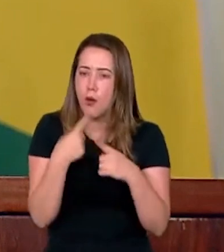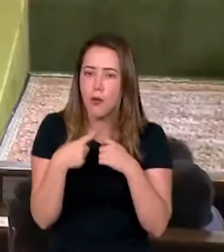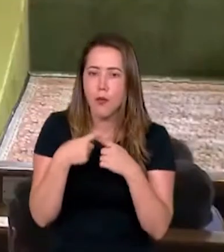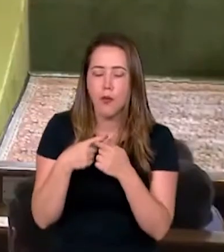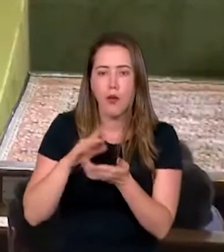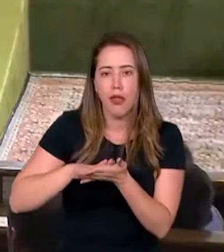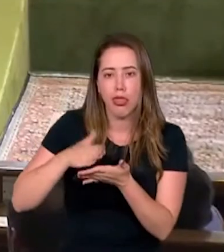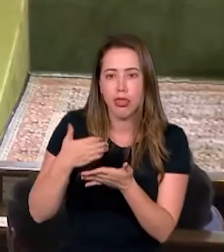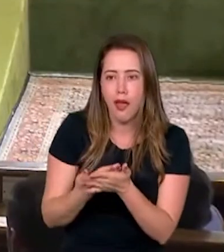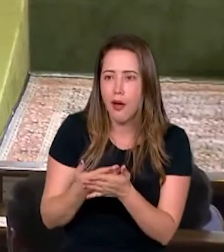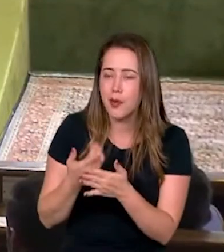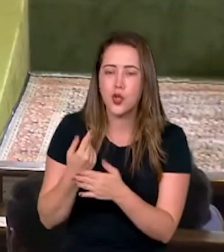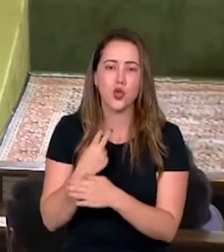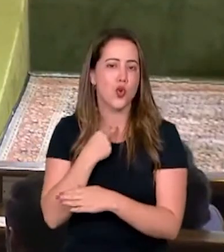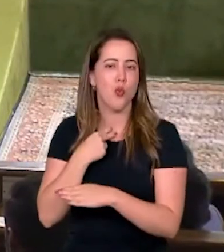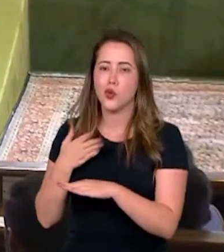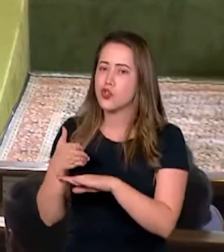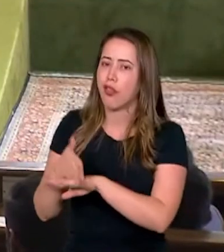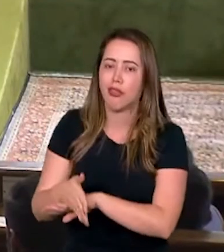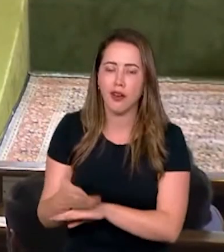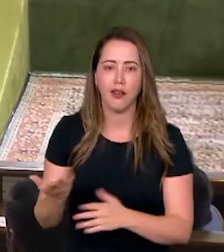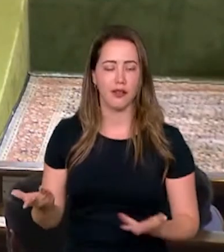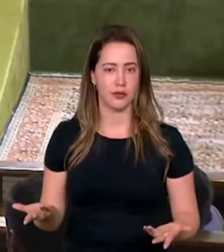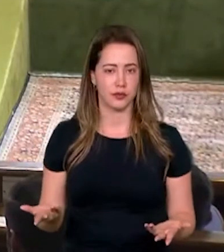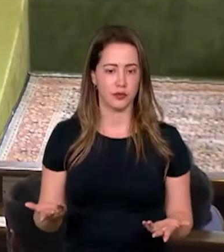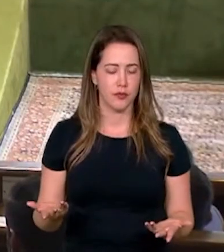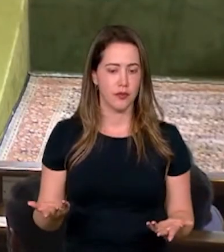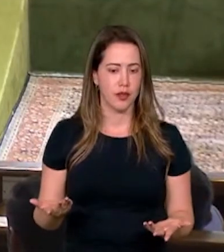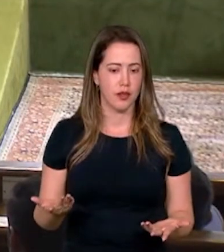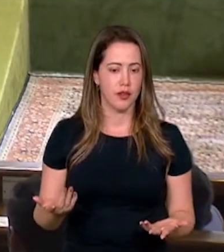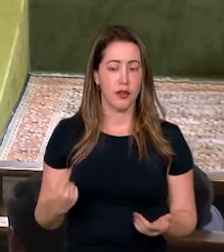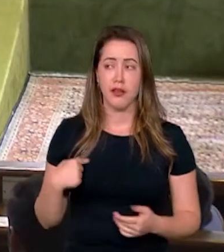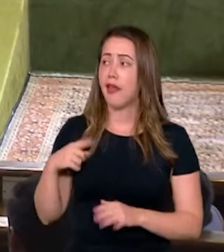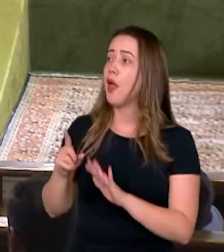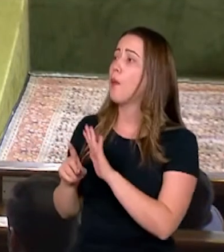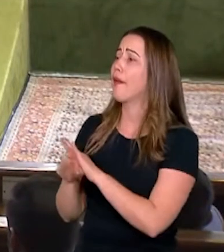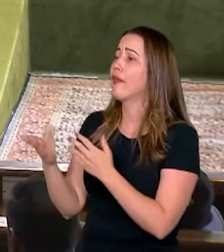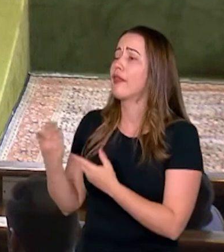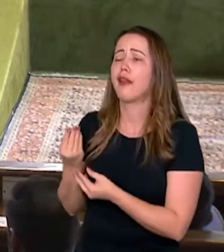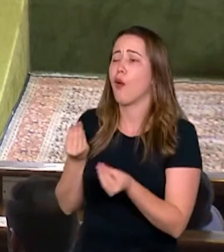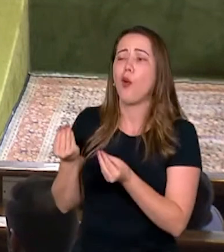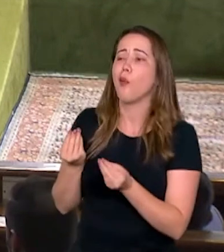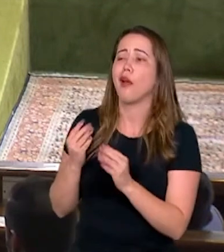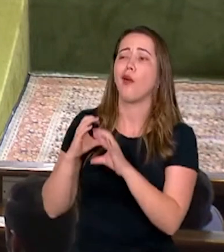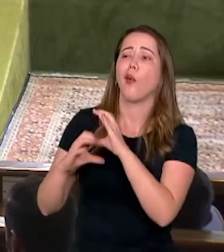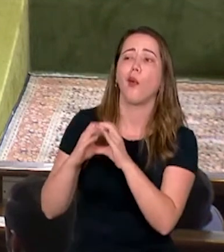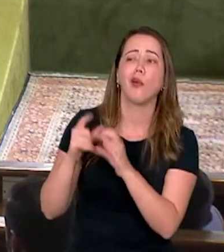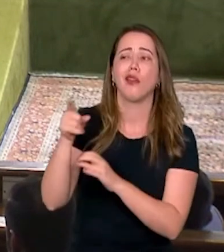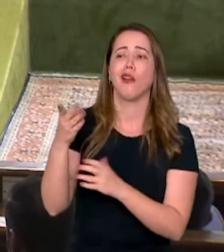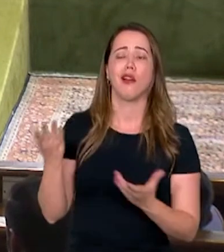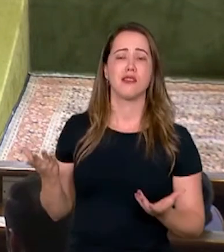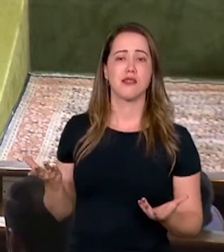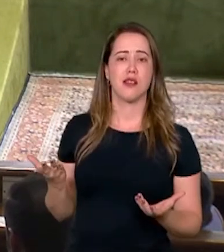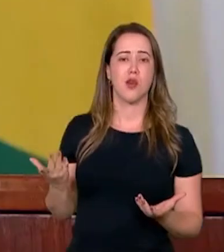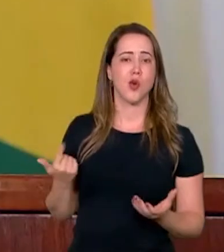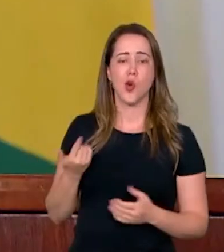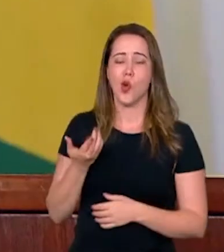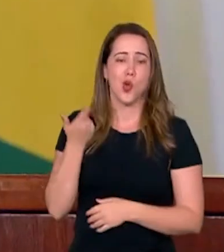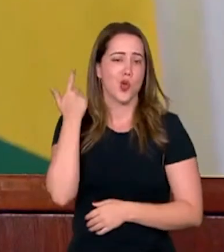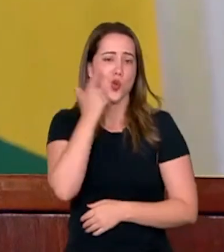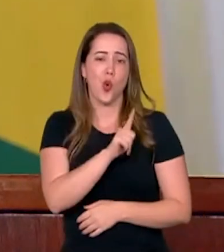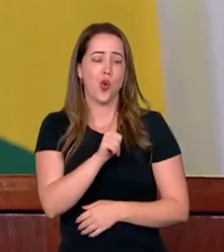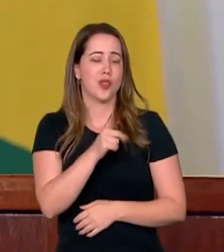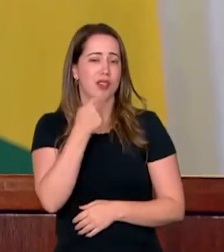até hoje. Eu falei, Sérgio, o que que eu vou fazer lá dentro? Eu não consigo falar nem bom dia em